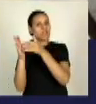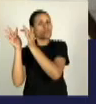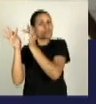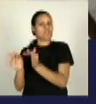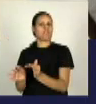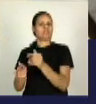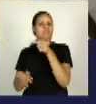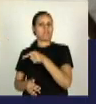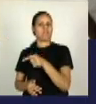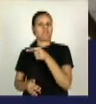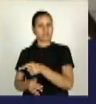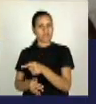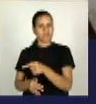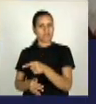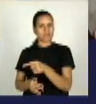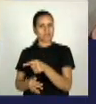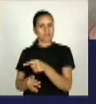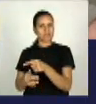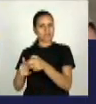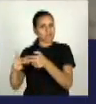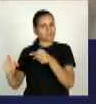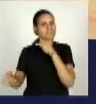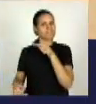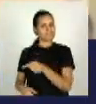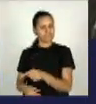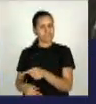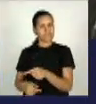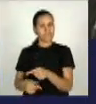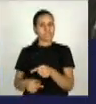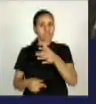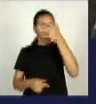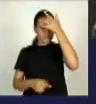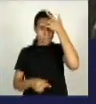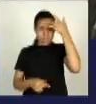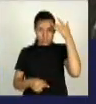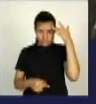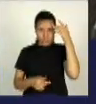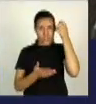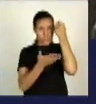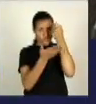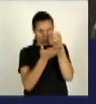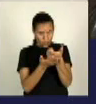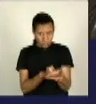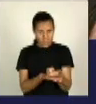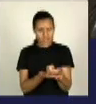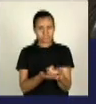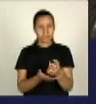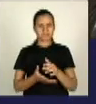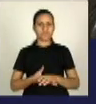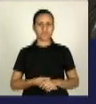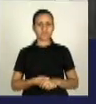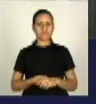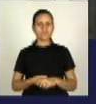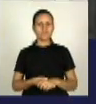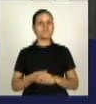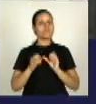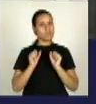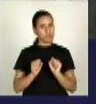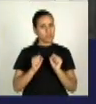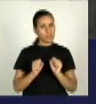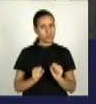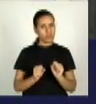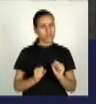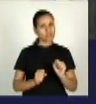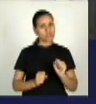gera o resíduo deve ser responsável até o destino final desse resíduo. Isso significa que a população, como o professor Paulo